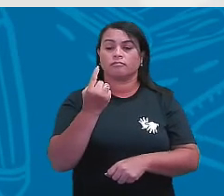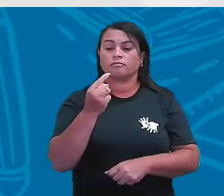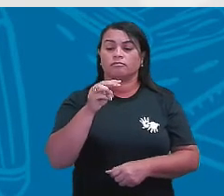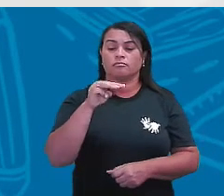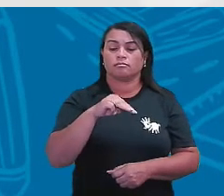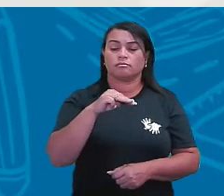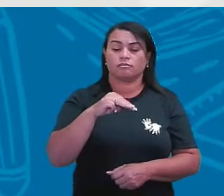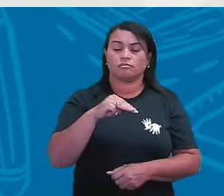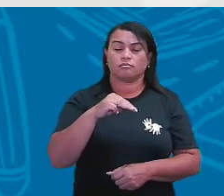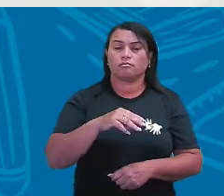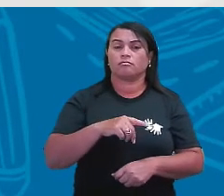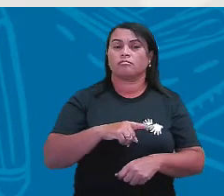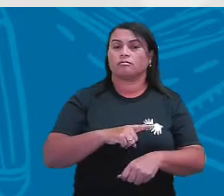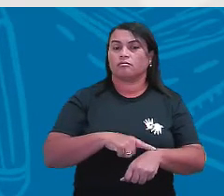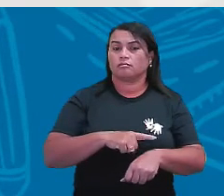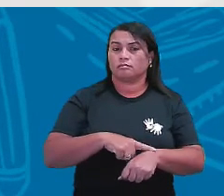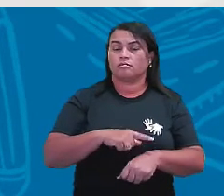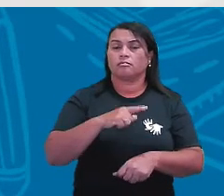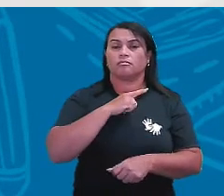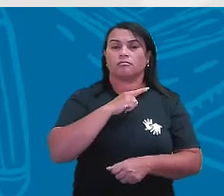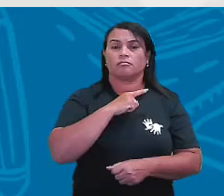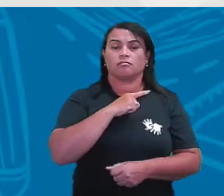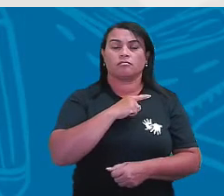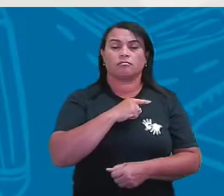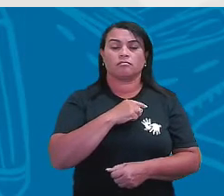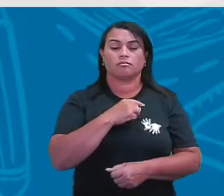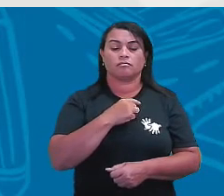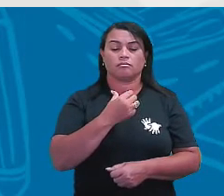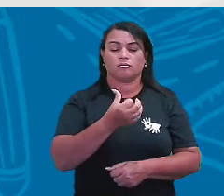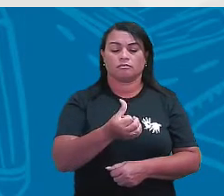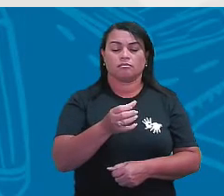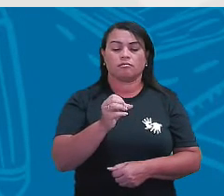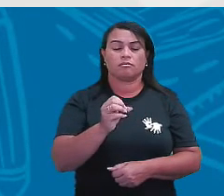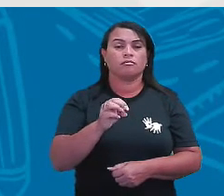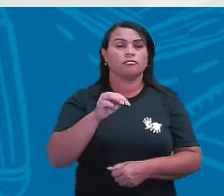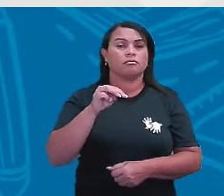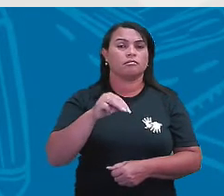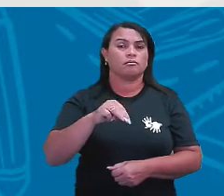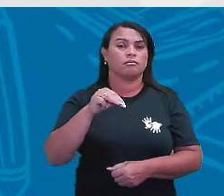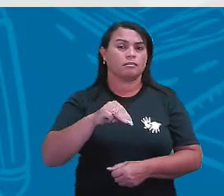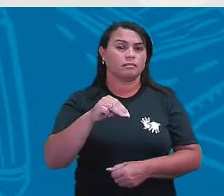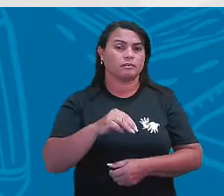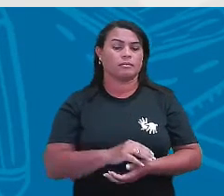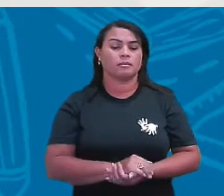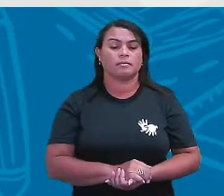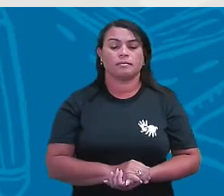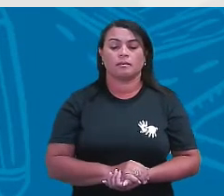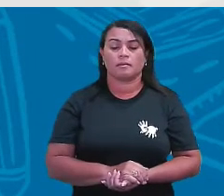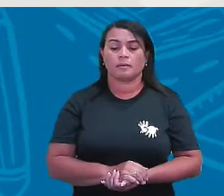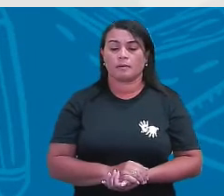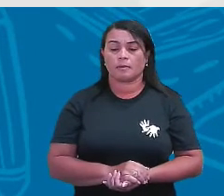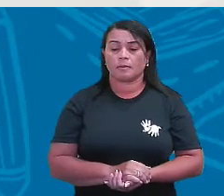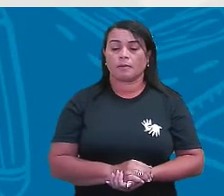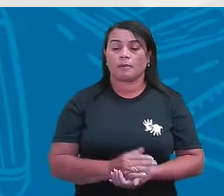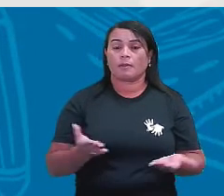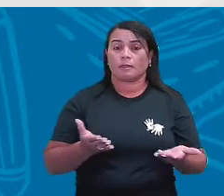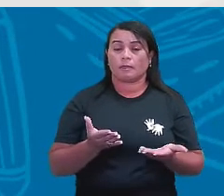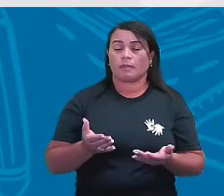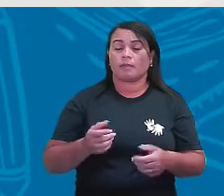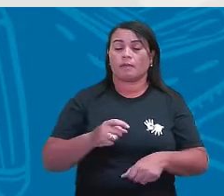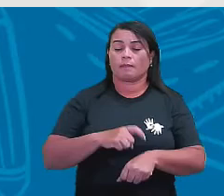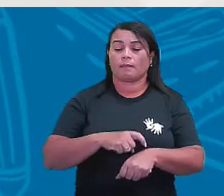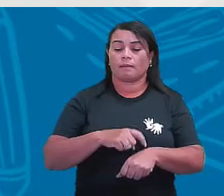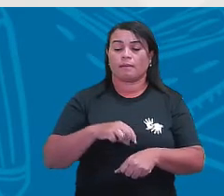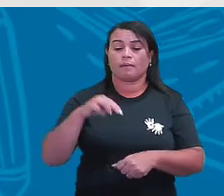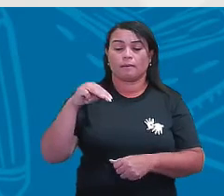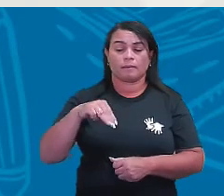hora, ela vai ter 60 minutos, tá certo? Ó, a hora, o minuto